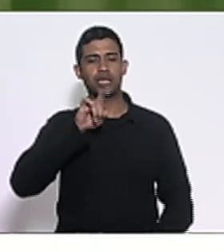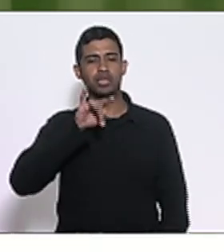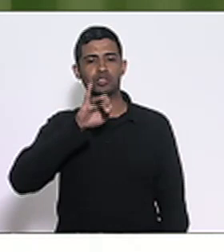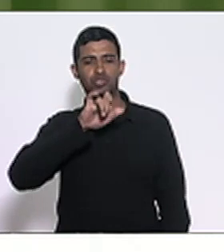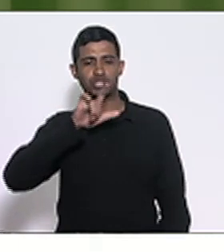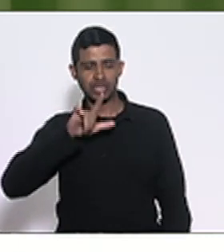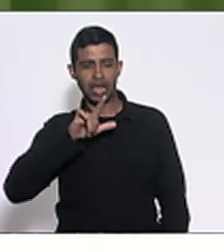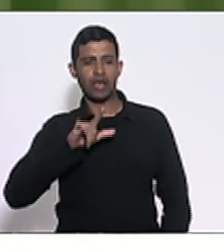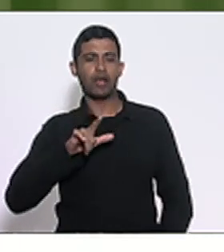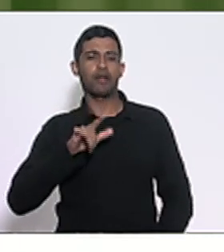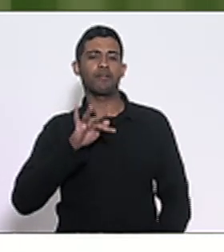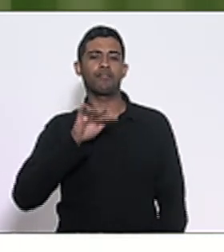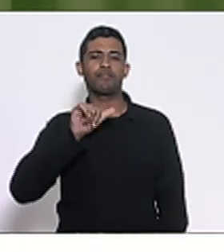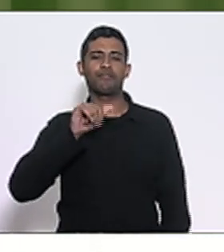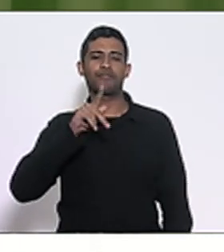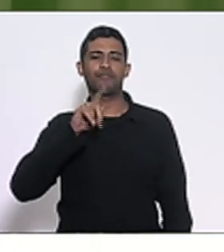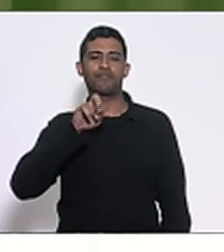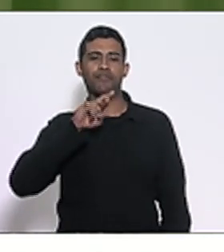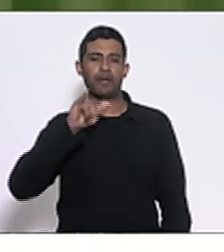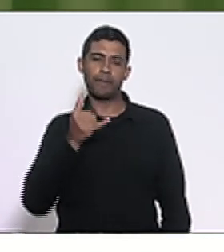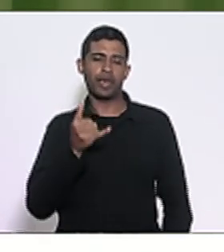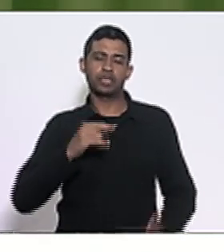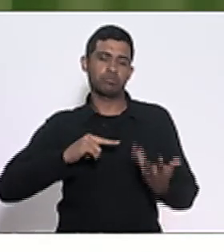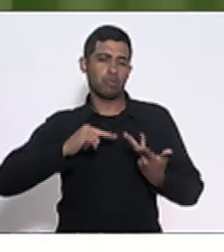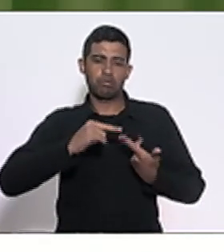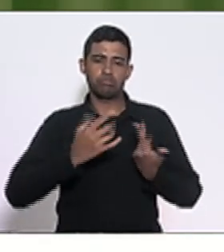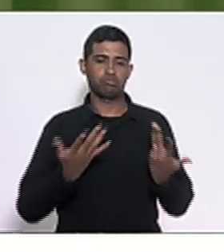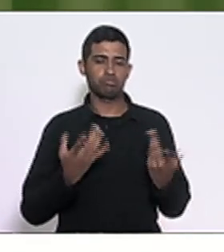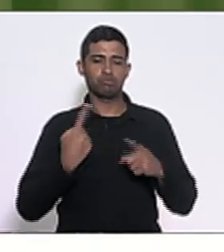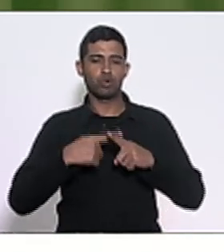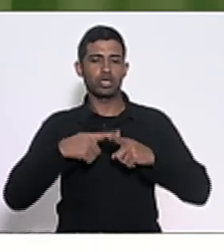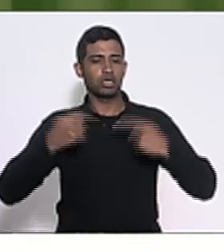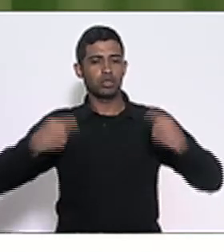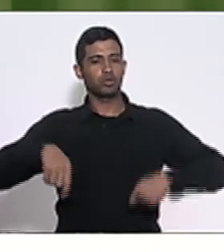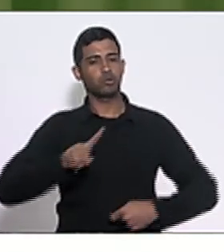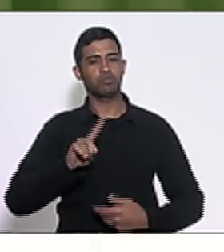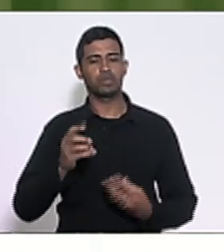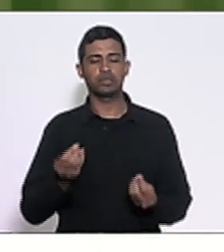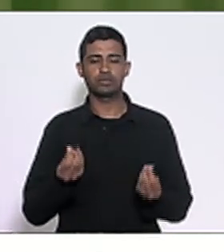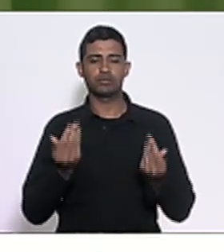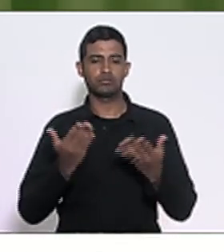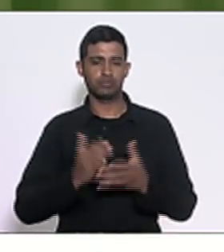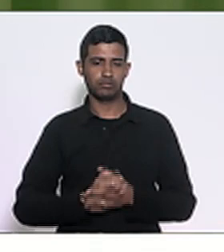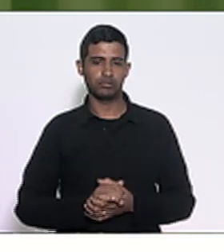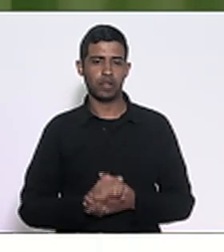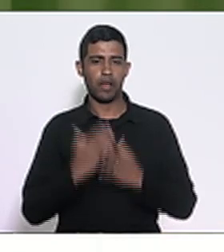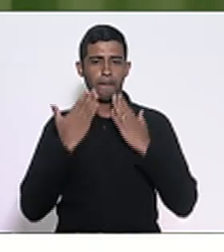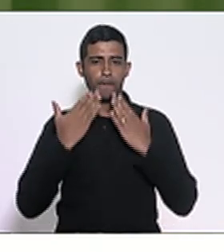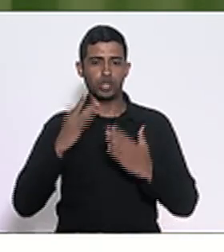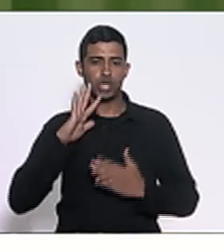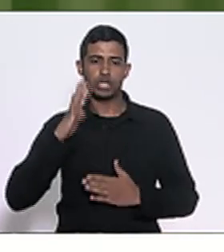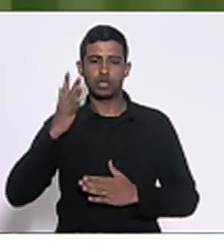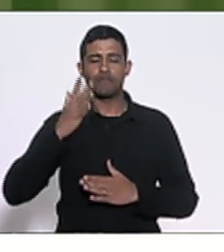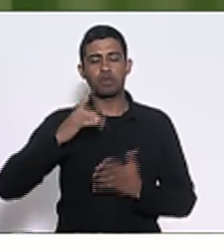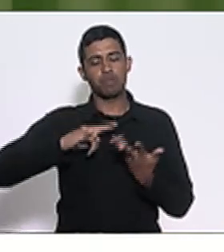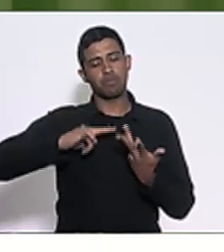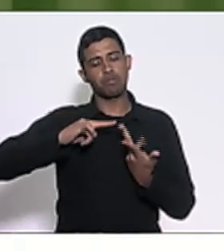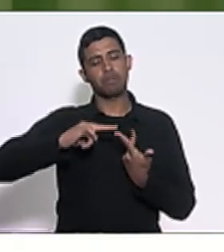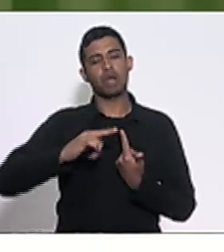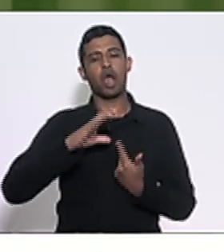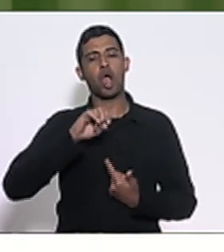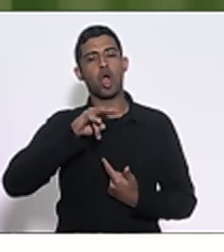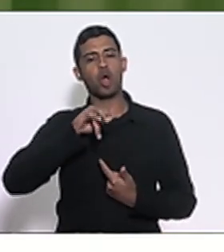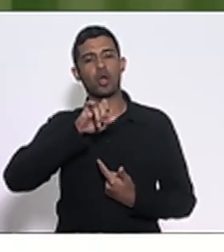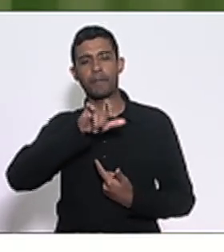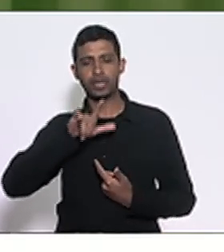etc., porque a solução ela precisa ainda de trazer soluções comerciais para que ela atua em